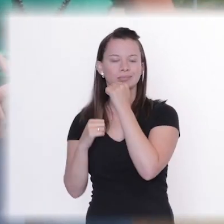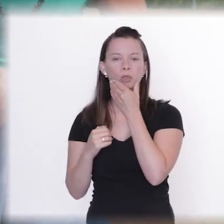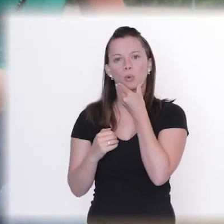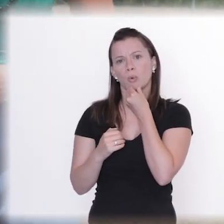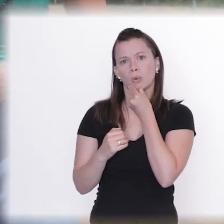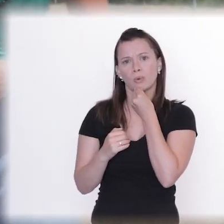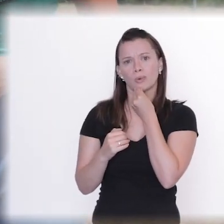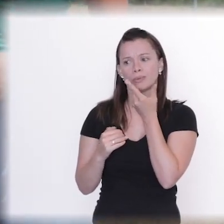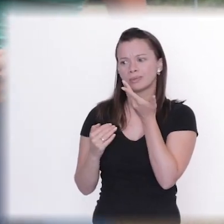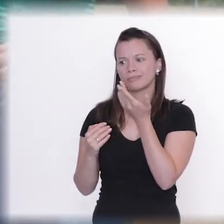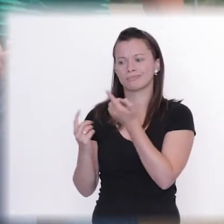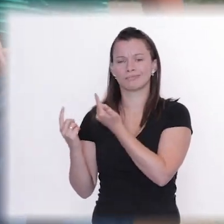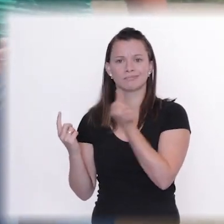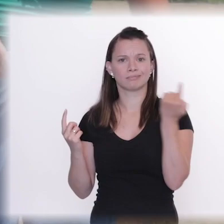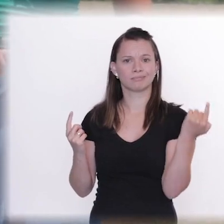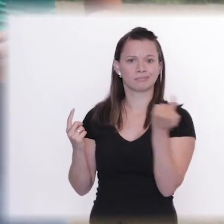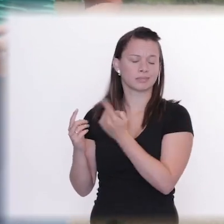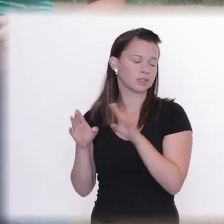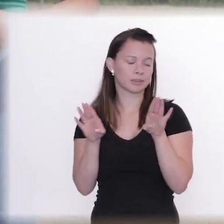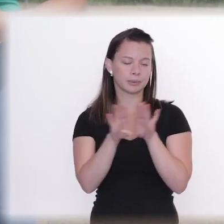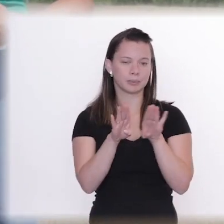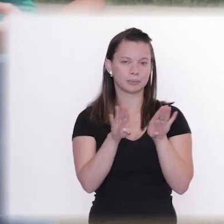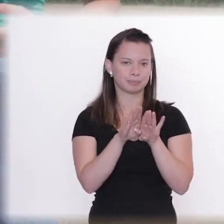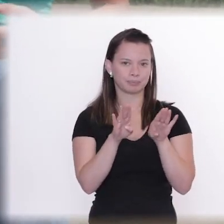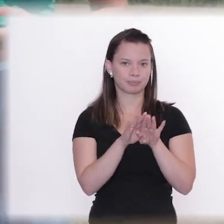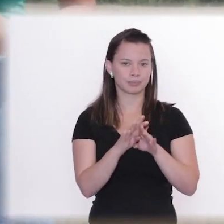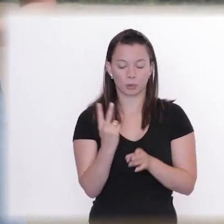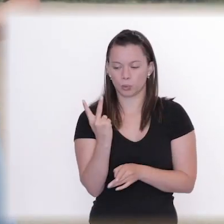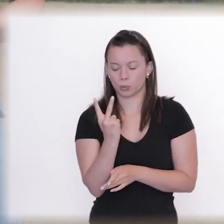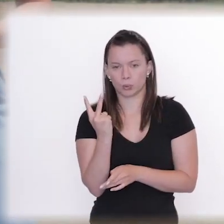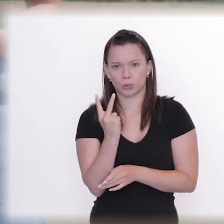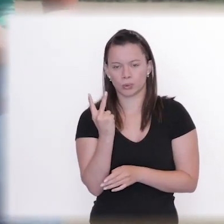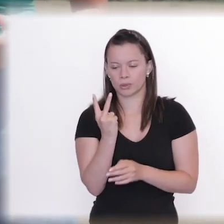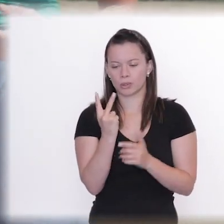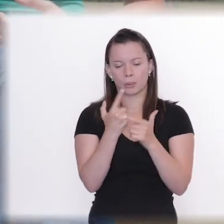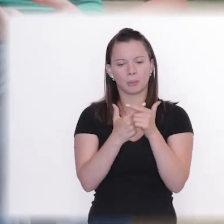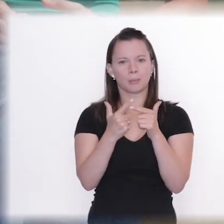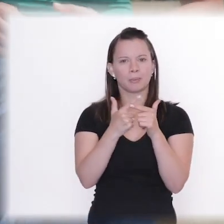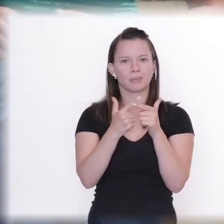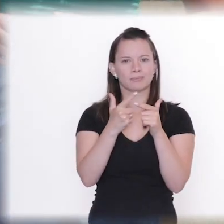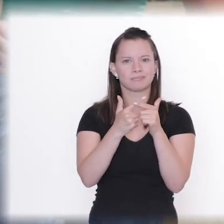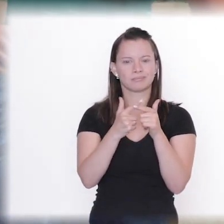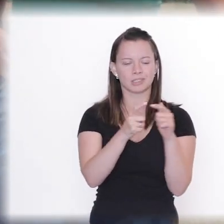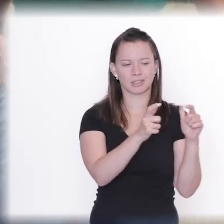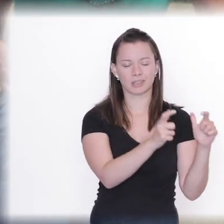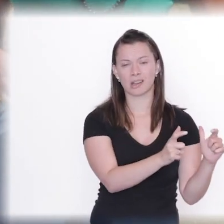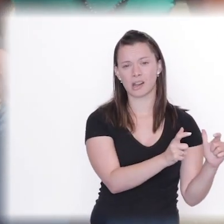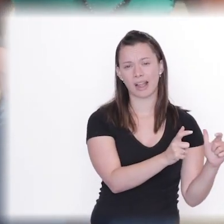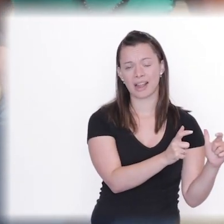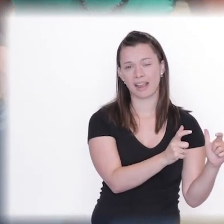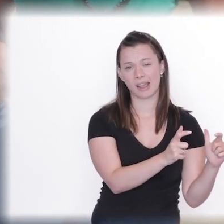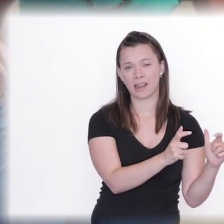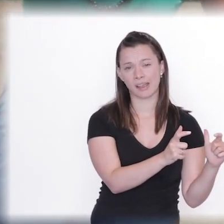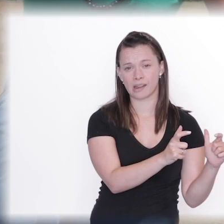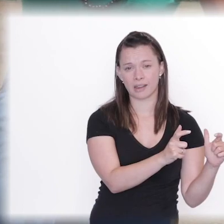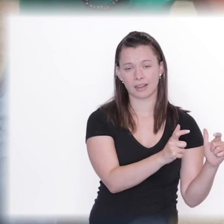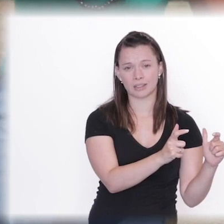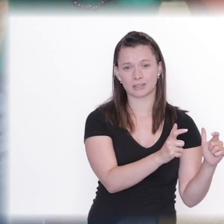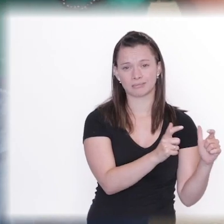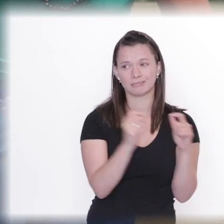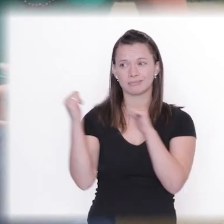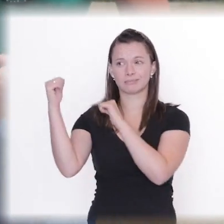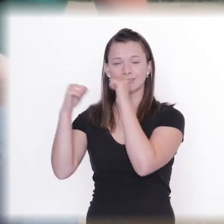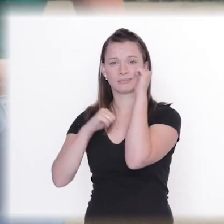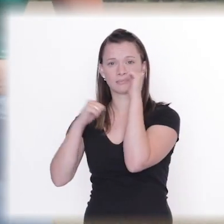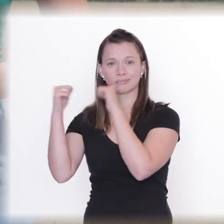ia e voltava do bairro. Claro. Ambos viviam a problemática da precariedade do bairro e viviam a exploração no mundo do trabalho. Ou a